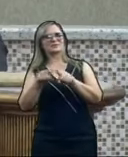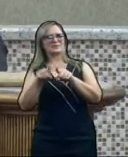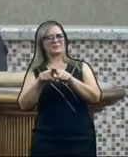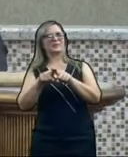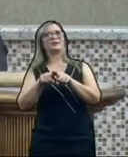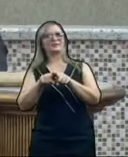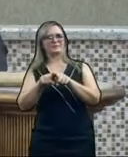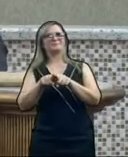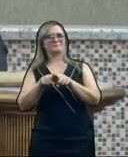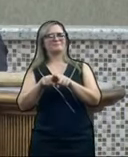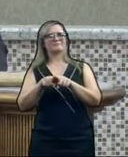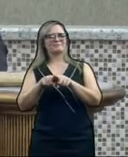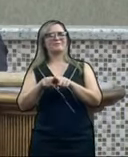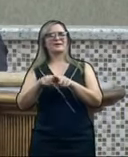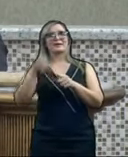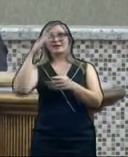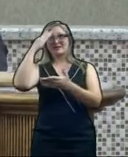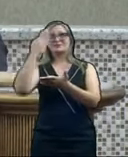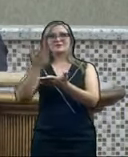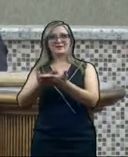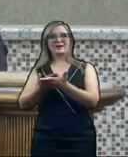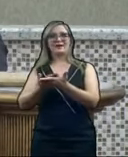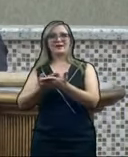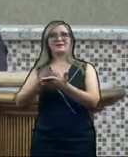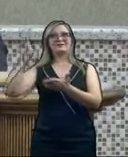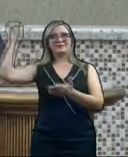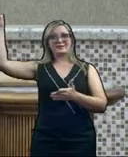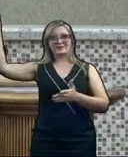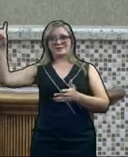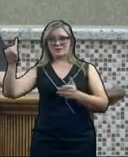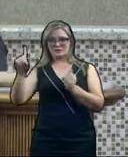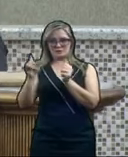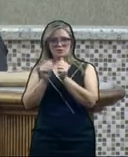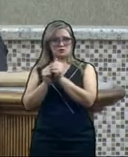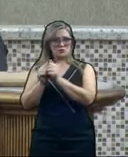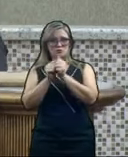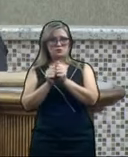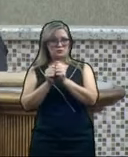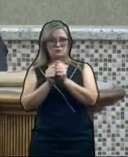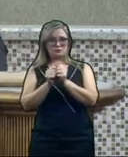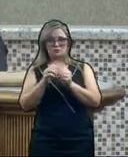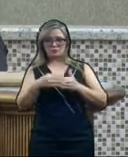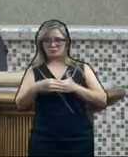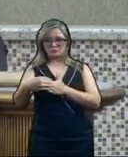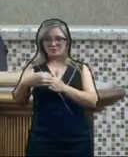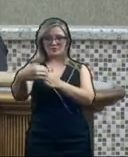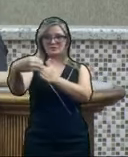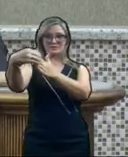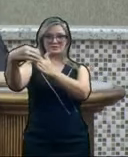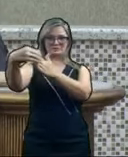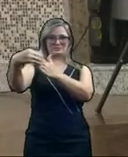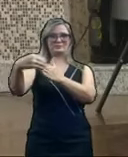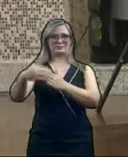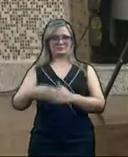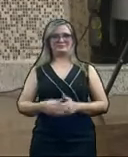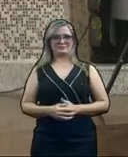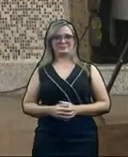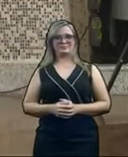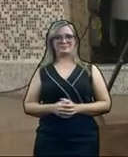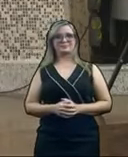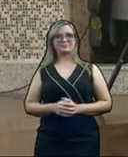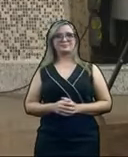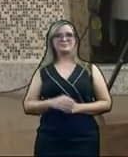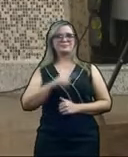o que Jacó agora Israel ele sabia quem ele cria que que já fala pensei senhor que tudo